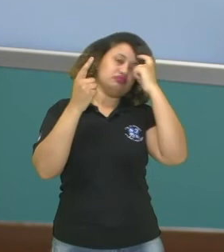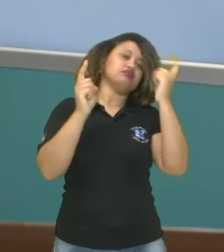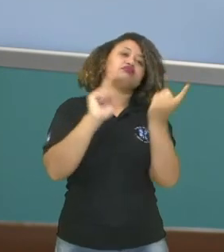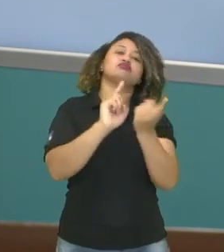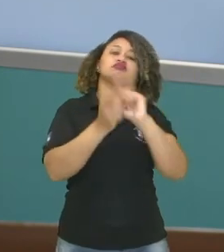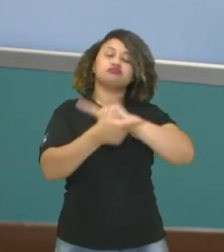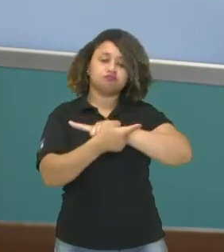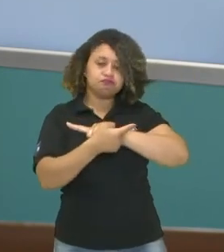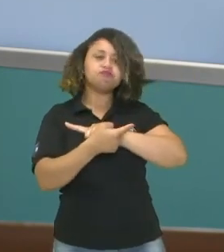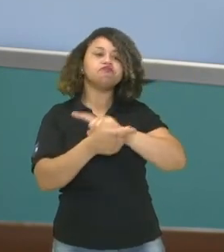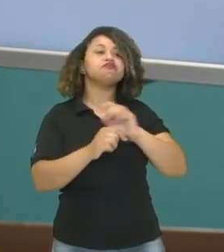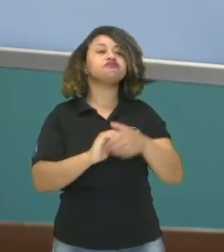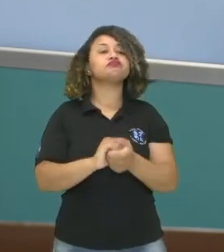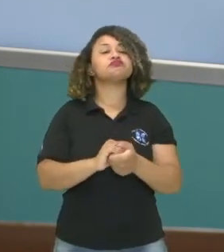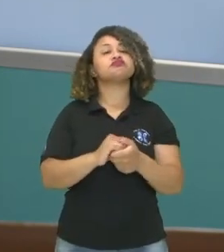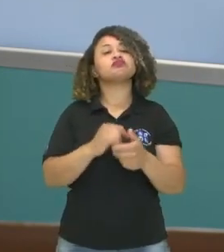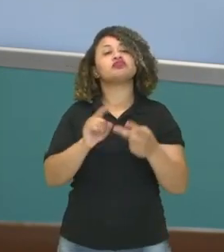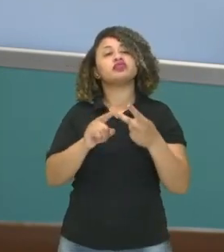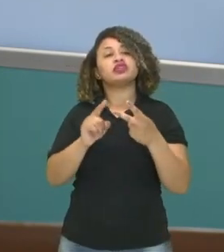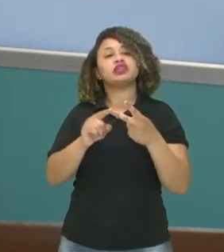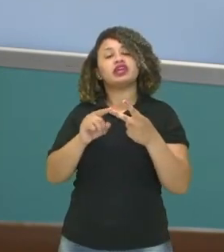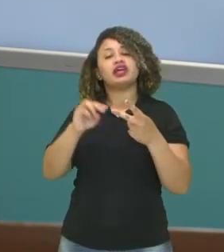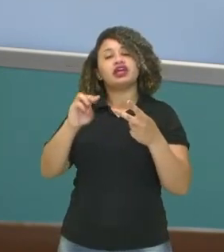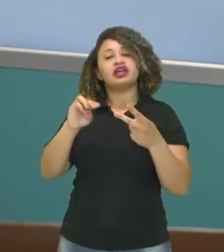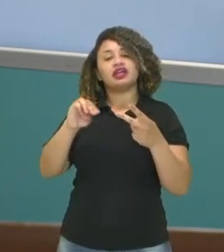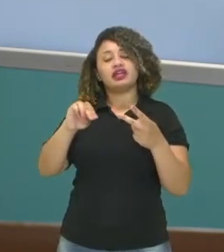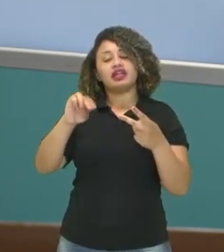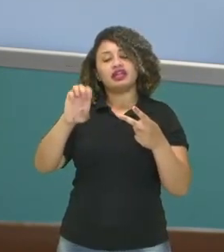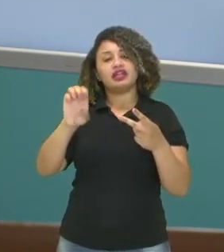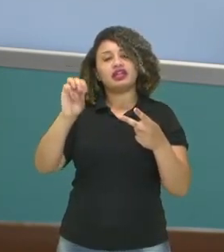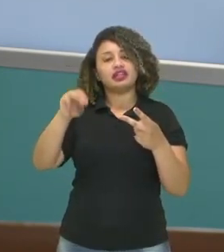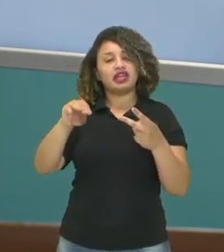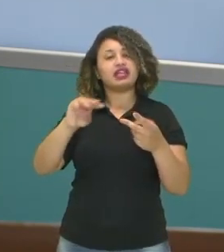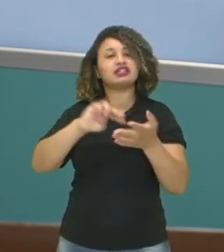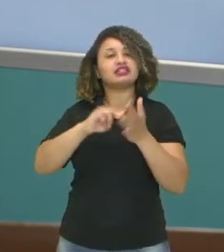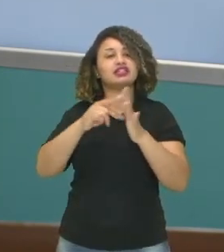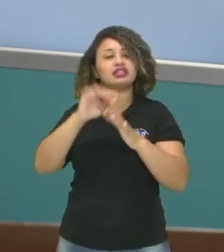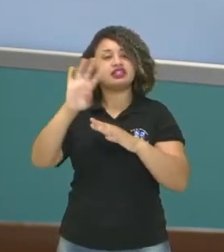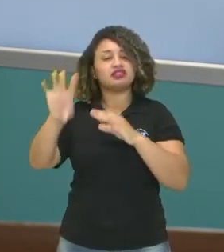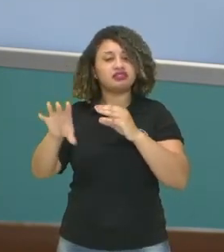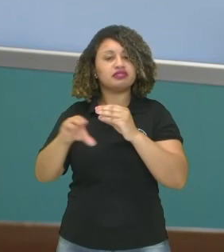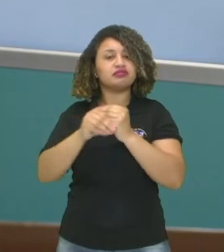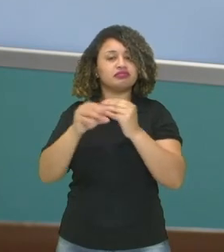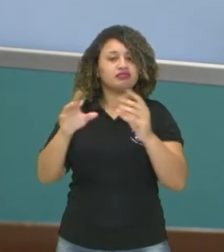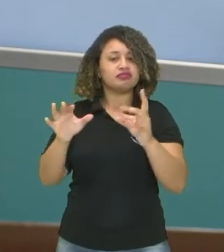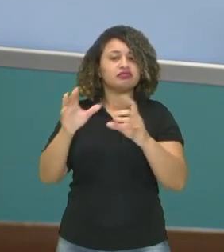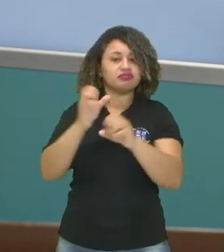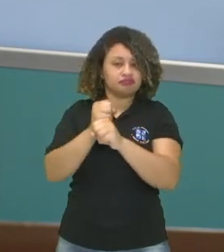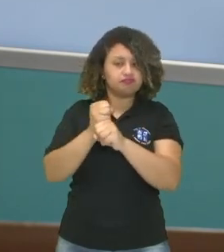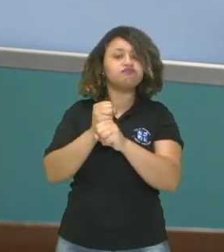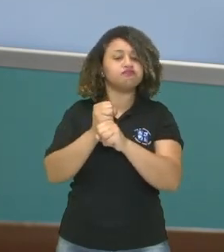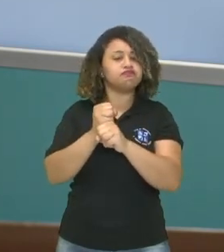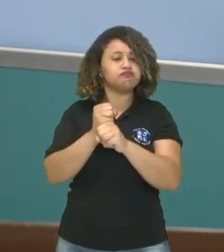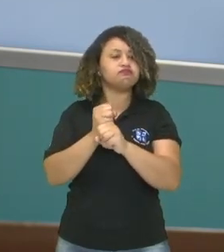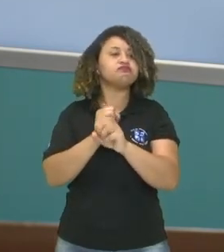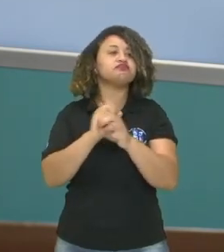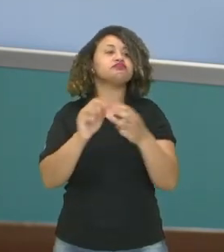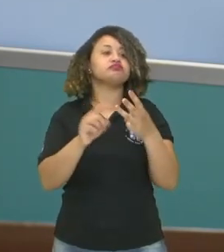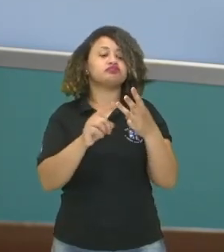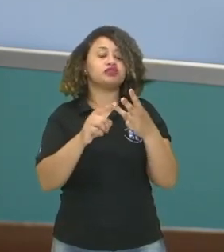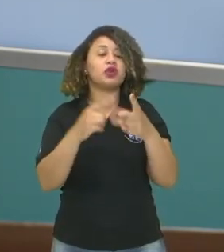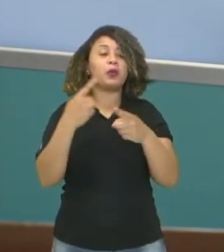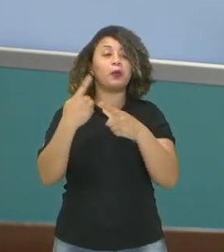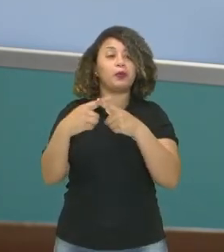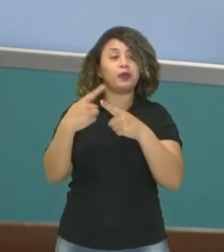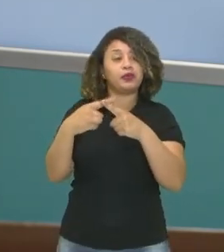anterior e a sequente. Nós temos também o nem, que soma mais uma ideia. Nós temos o porquê,